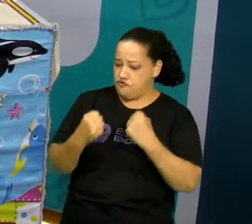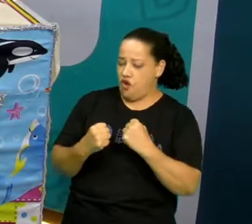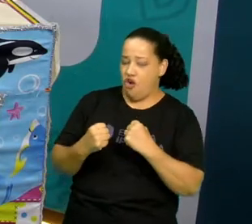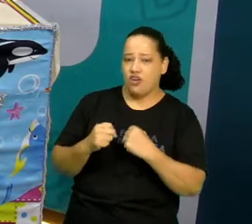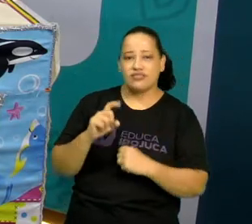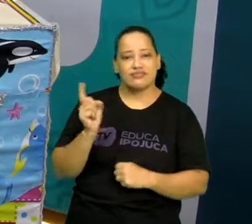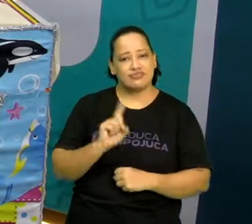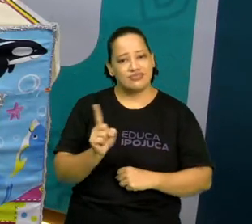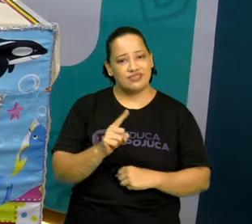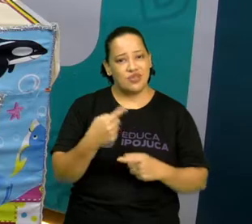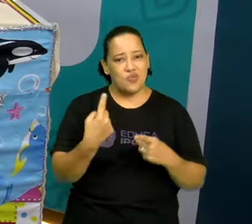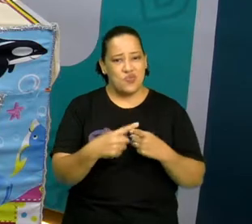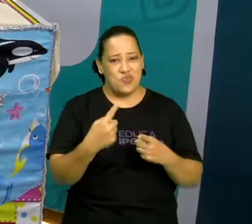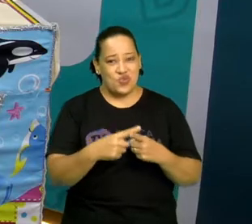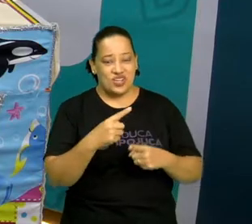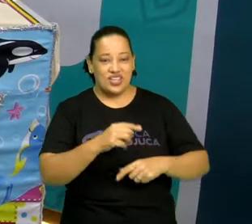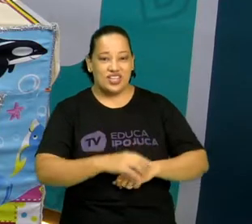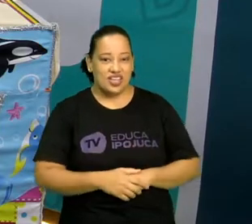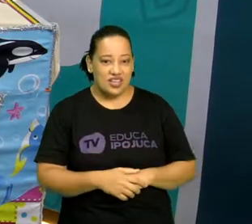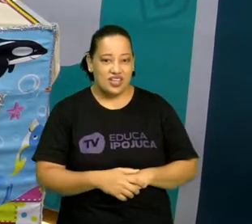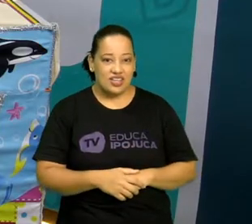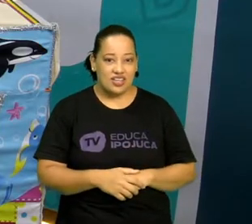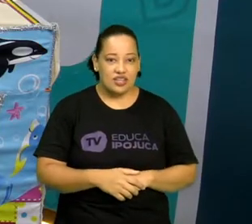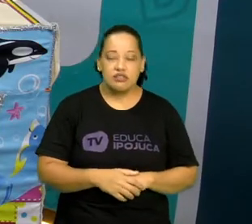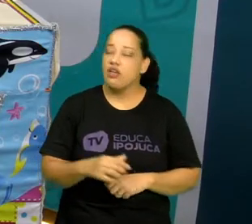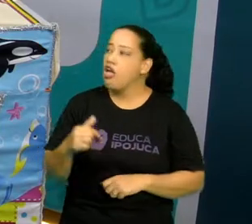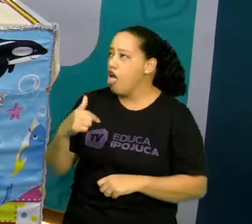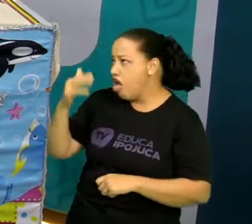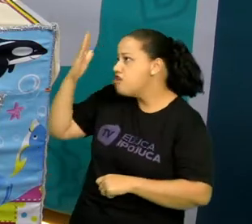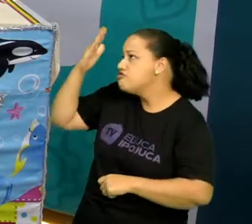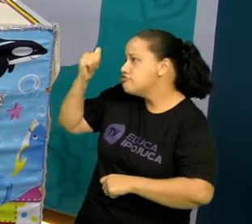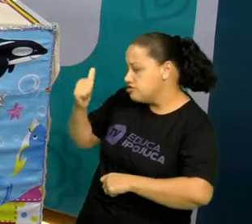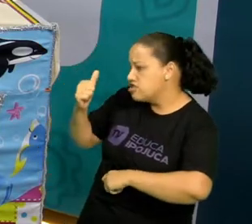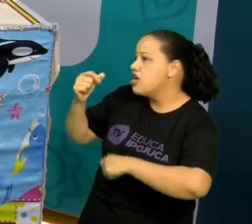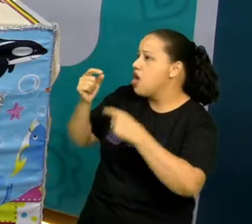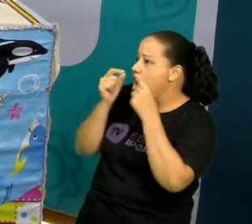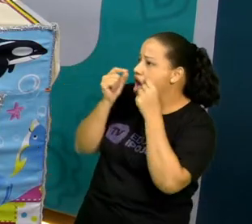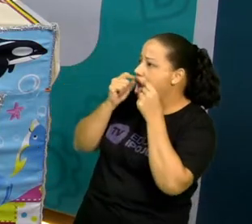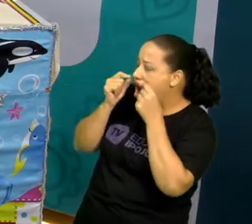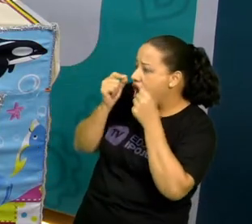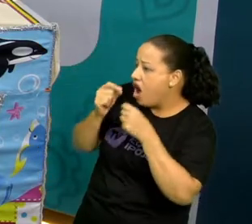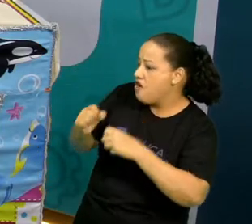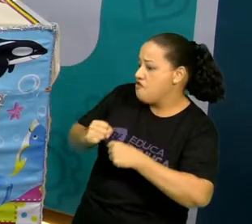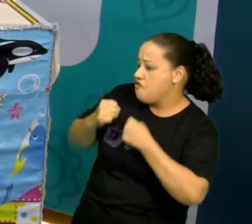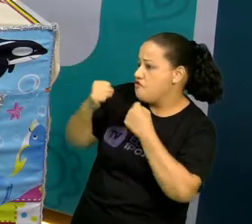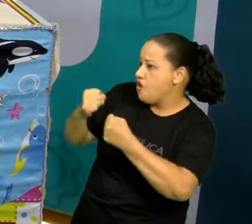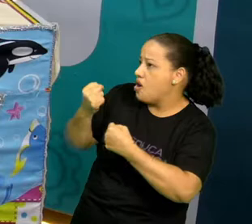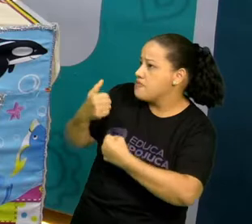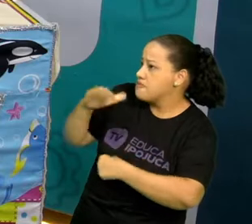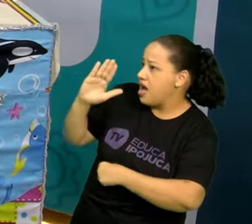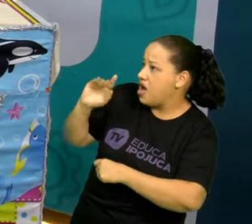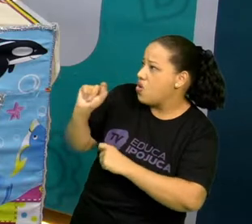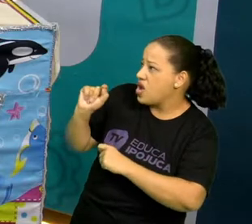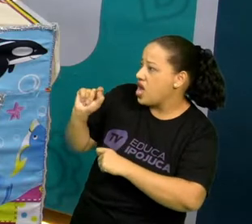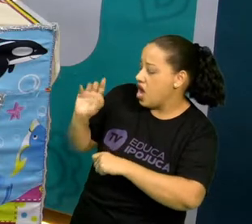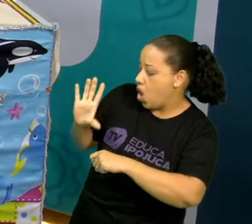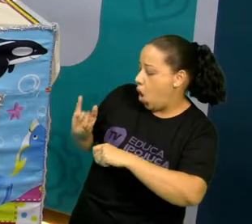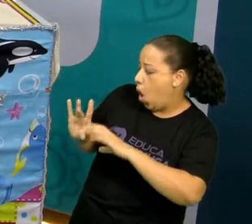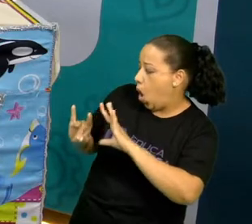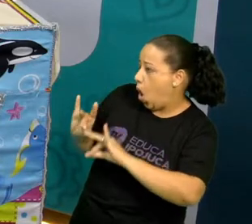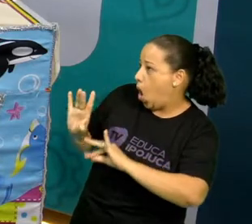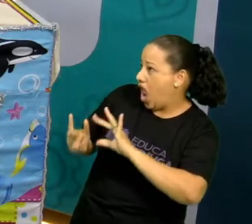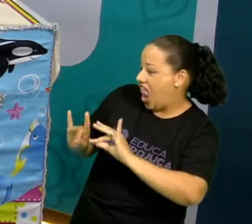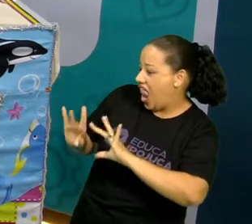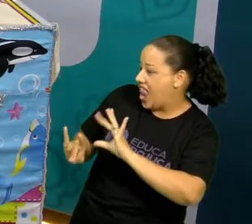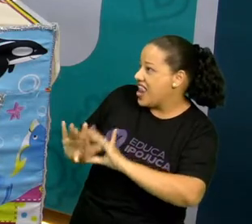quê, leiturinha? Porque eu sei quem é mais forte que o rato. Quem é mais forte que o rato? O cola-rato. Não.